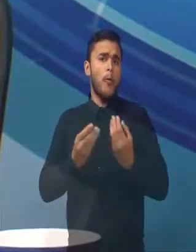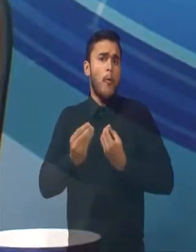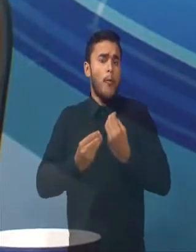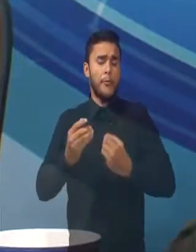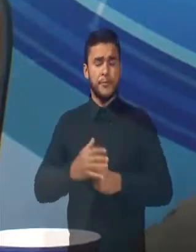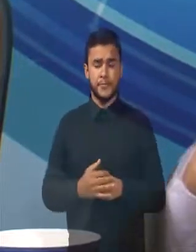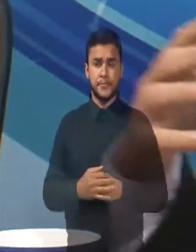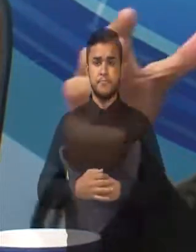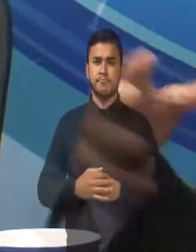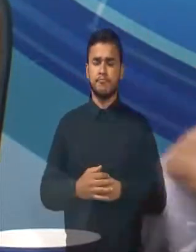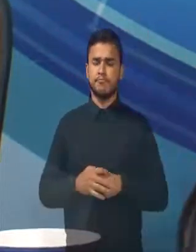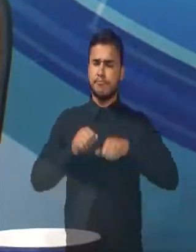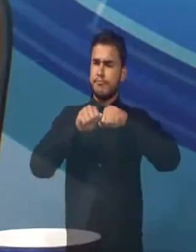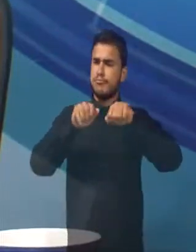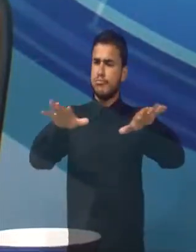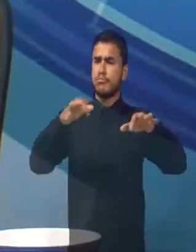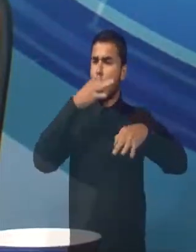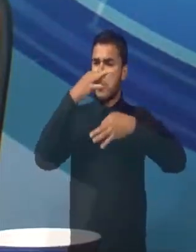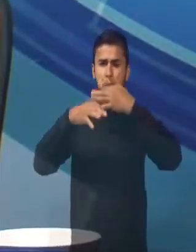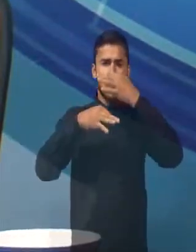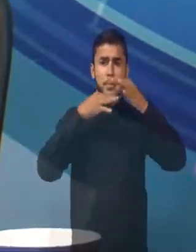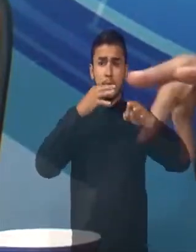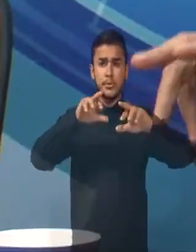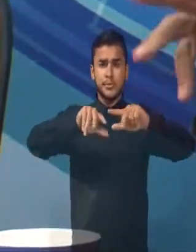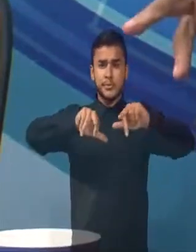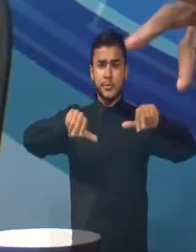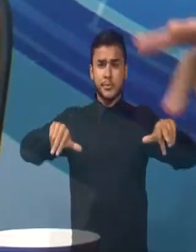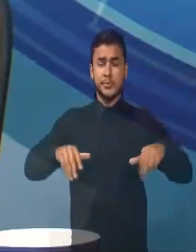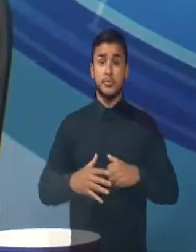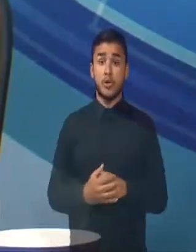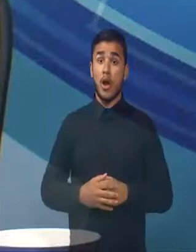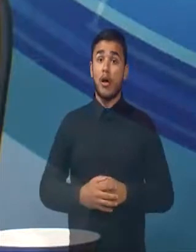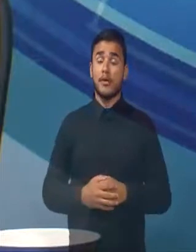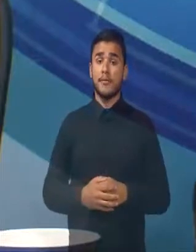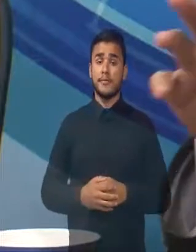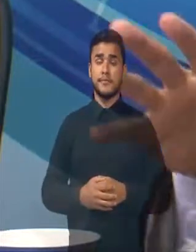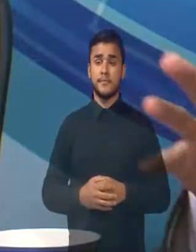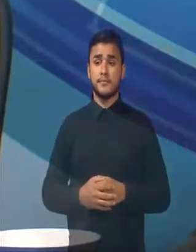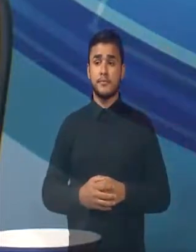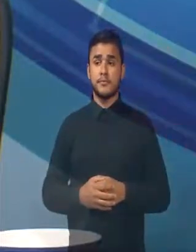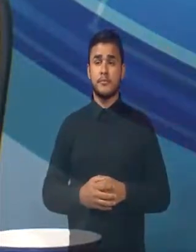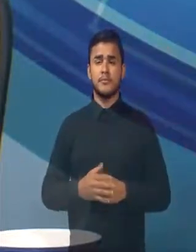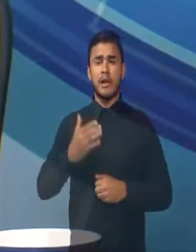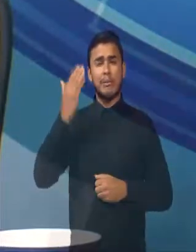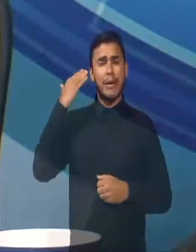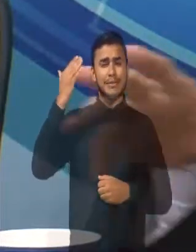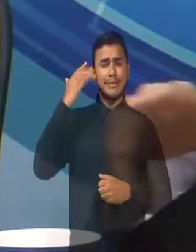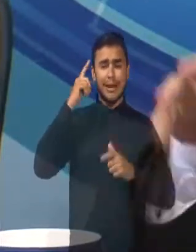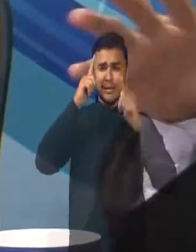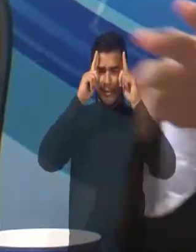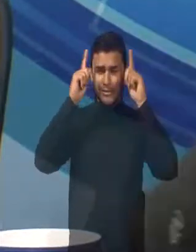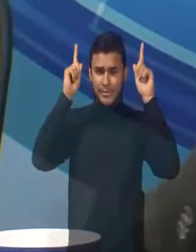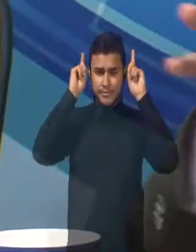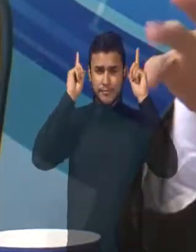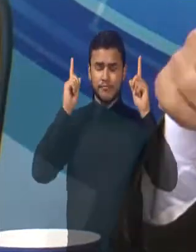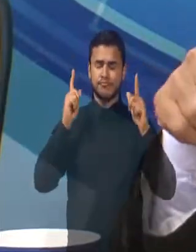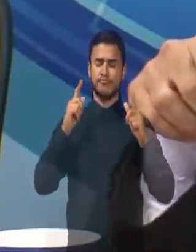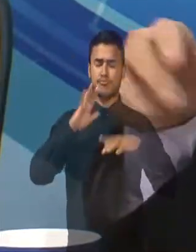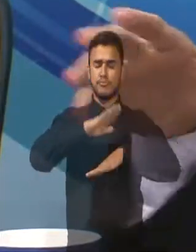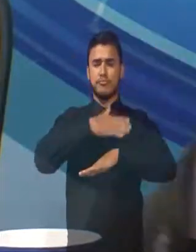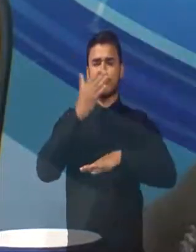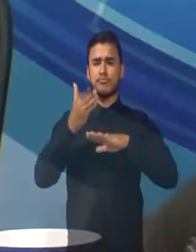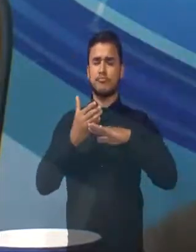Esse impacto, essa difusão de ideias, porque uma coisa era na academia grega, o sujeito conversar o dia todo